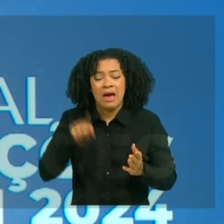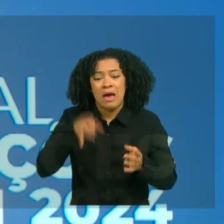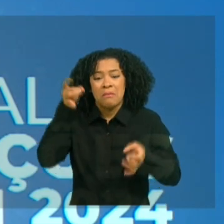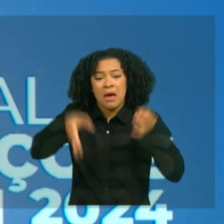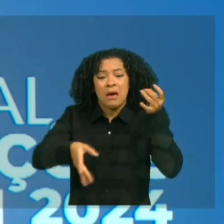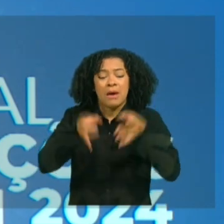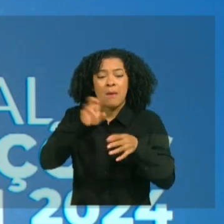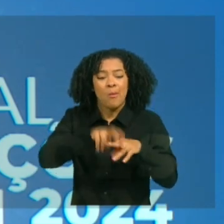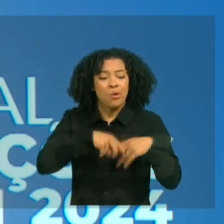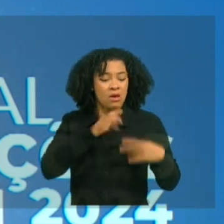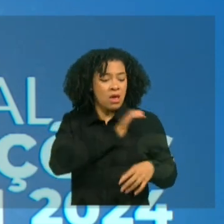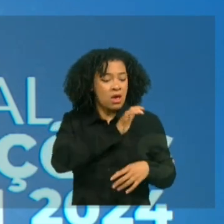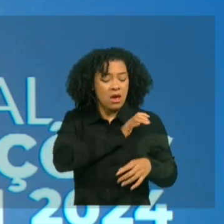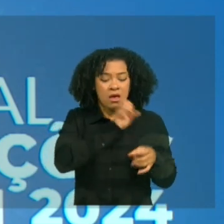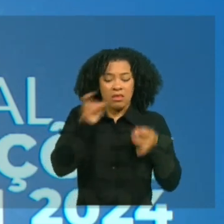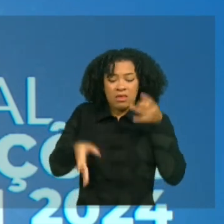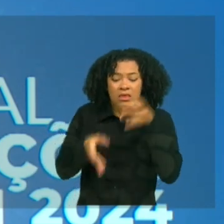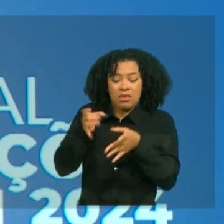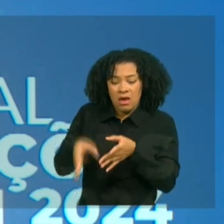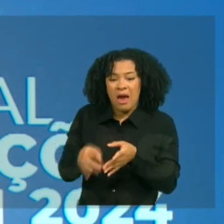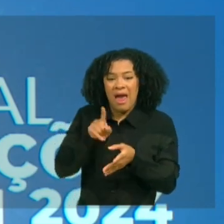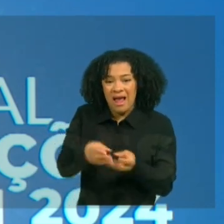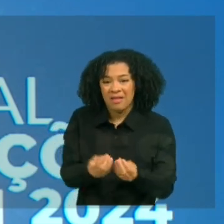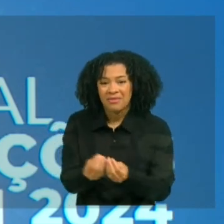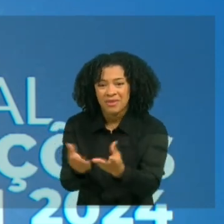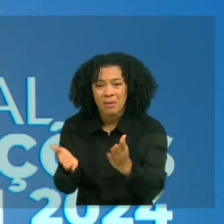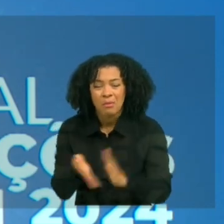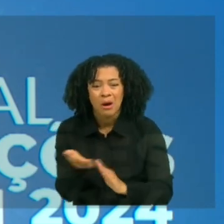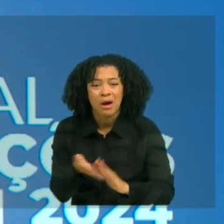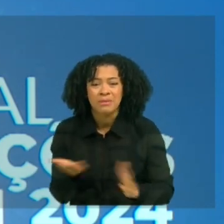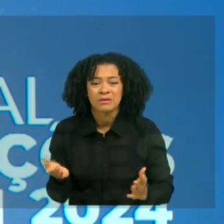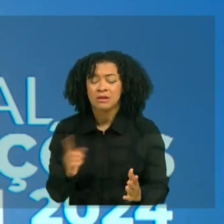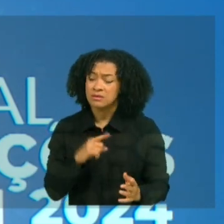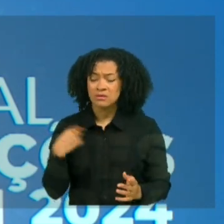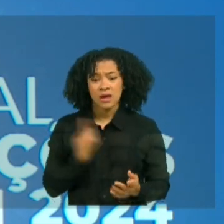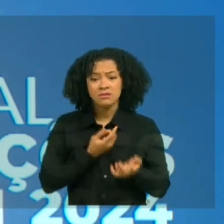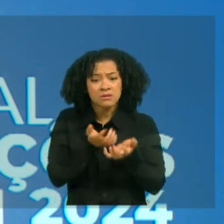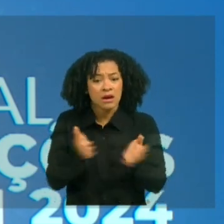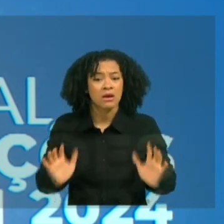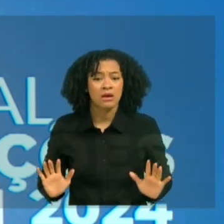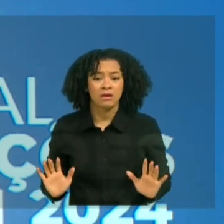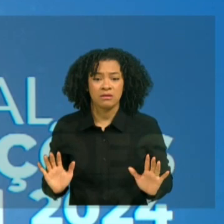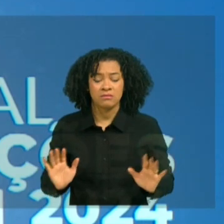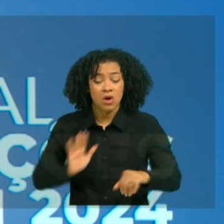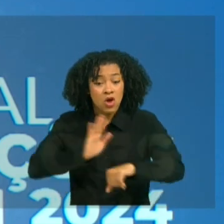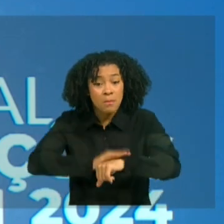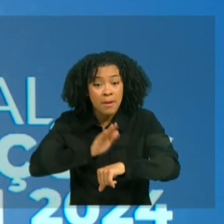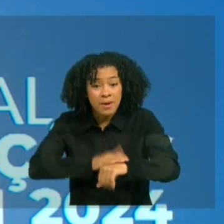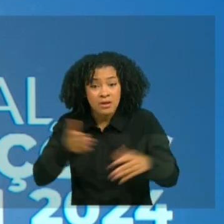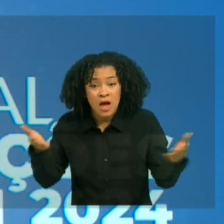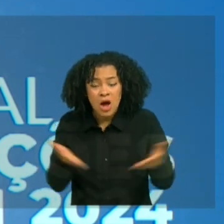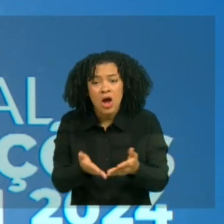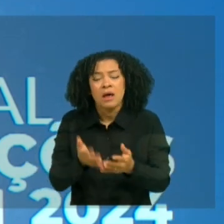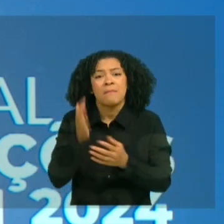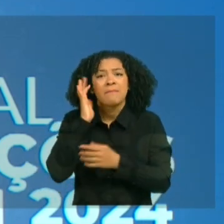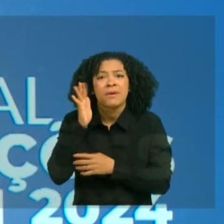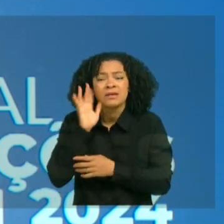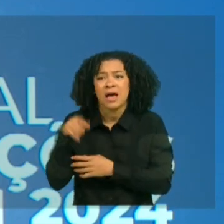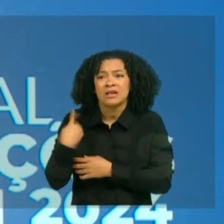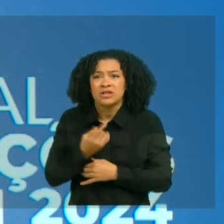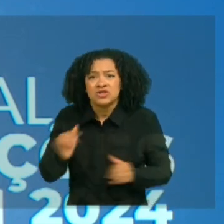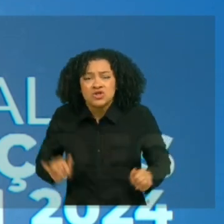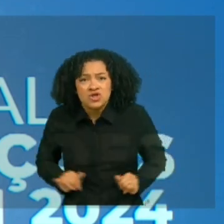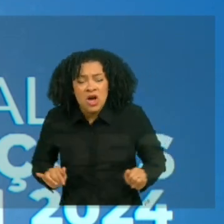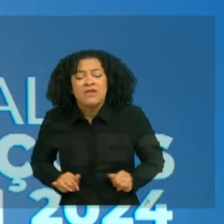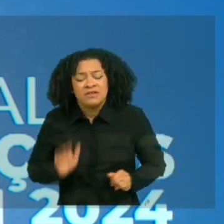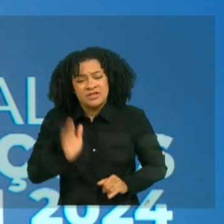burguesia e nós não queremos isso a partir desse momento que a gente pensa enquanto a gente passa a